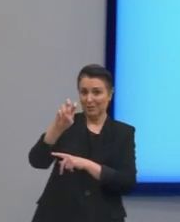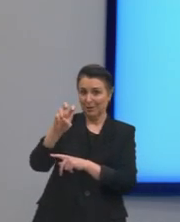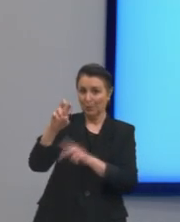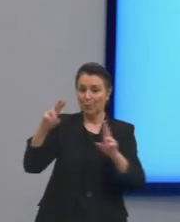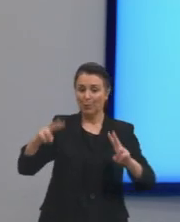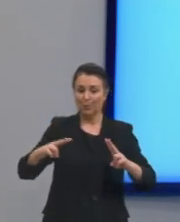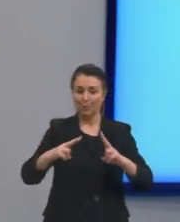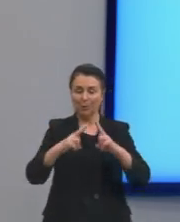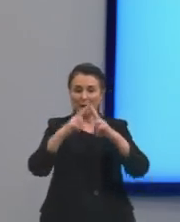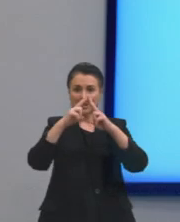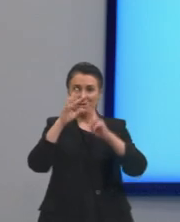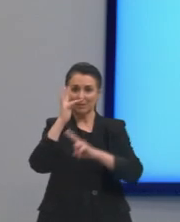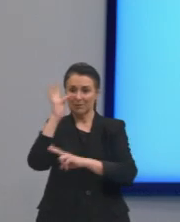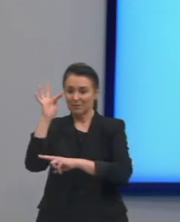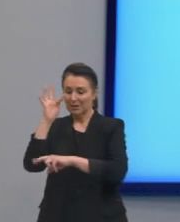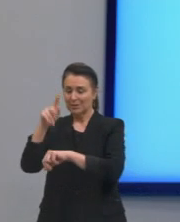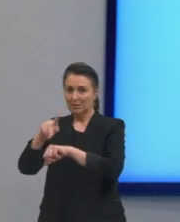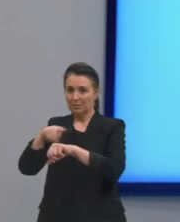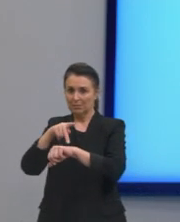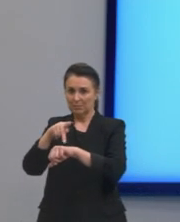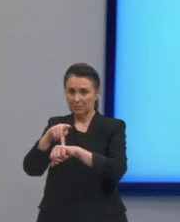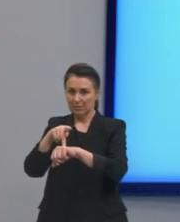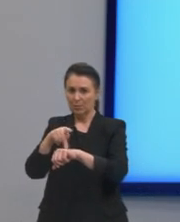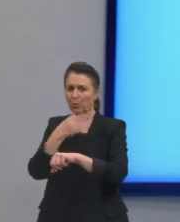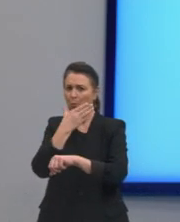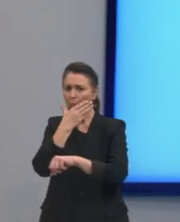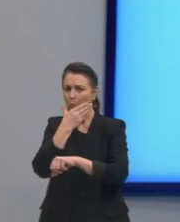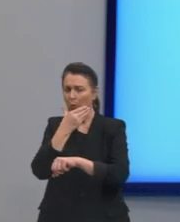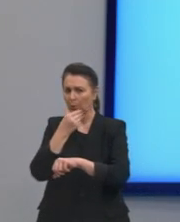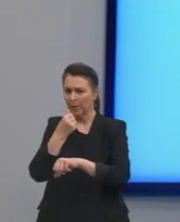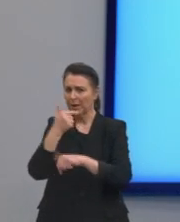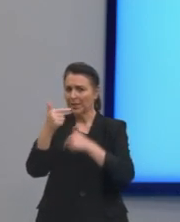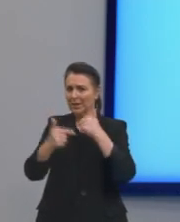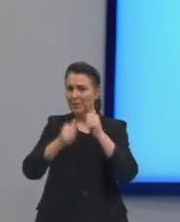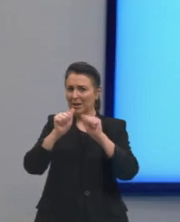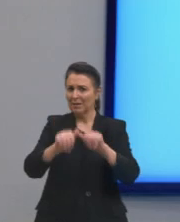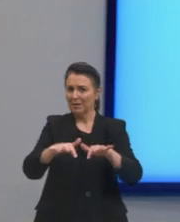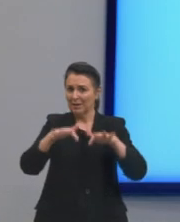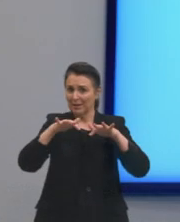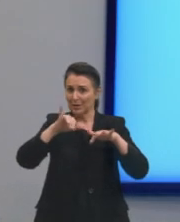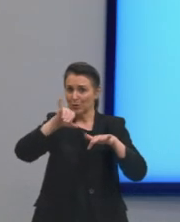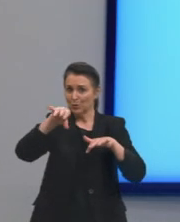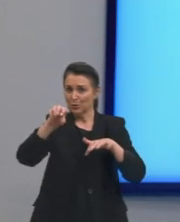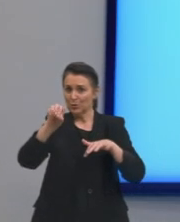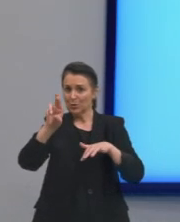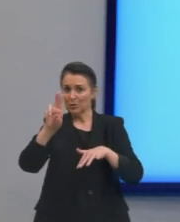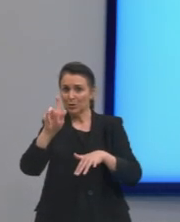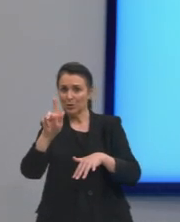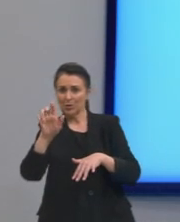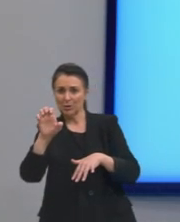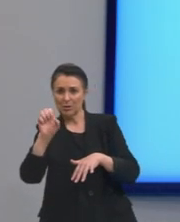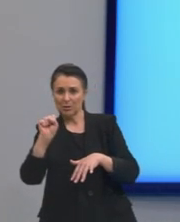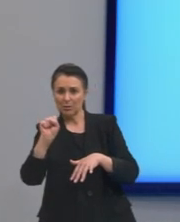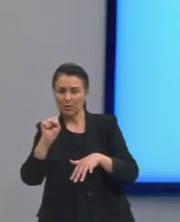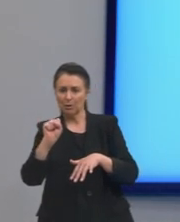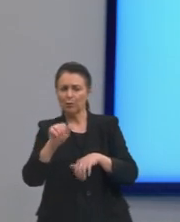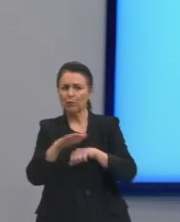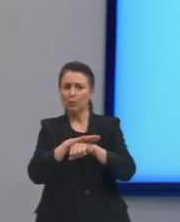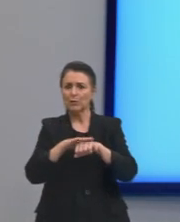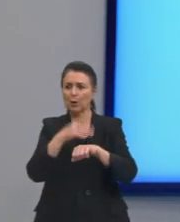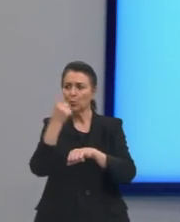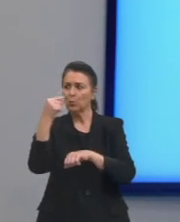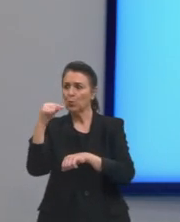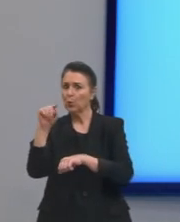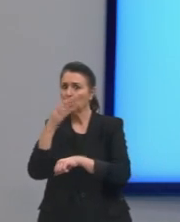homem de teatro de teatro que trabalhava com mágicas Georges Melies foi falar com Lumiere um